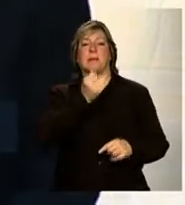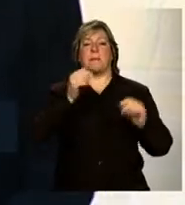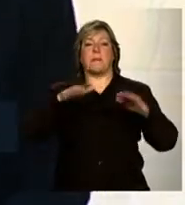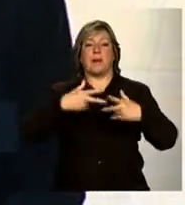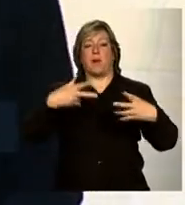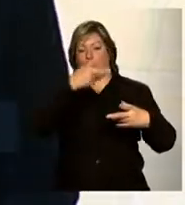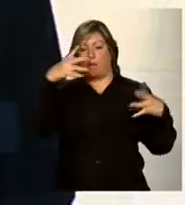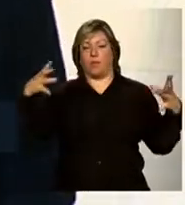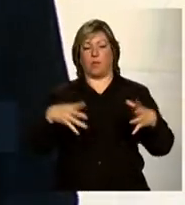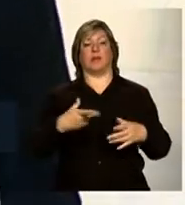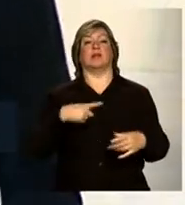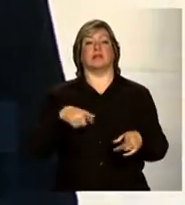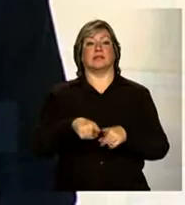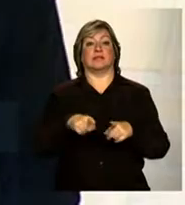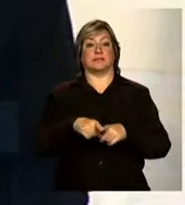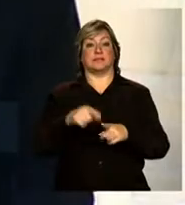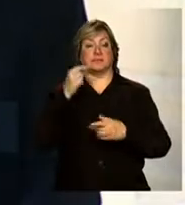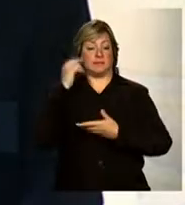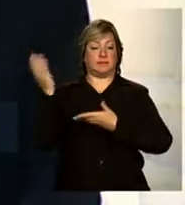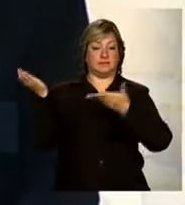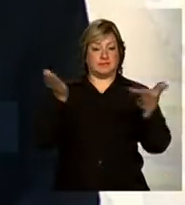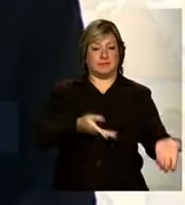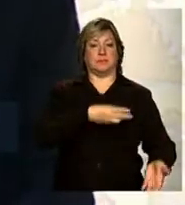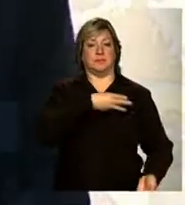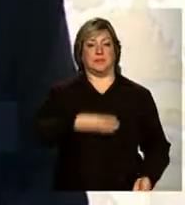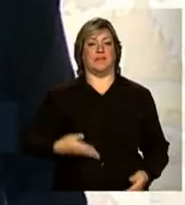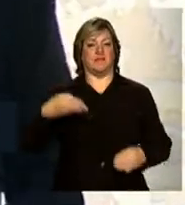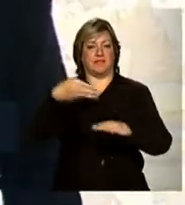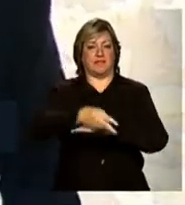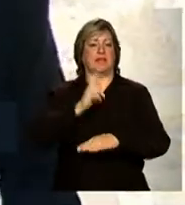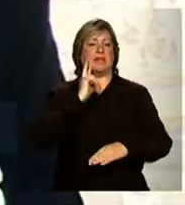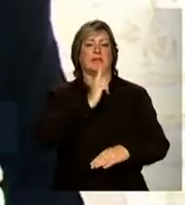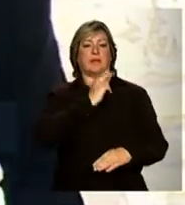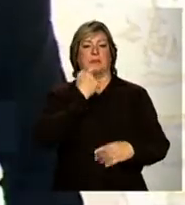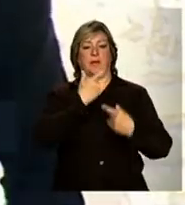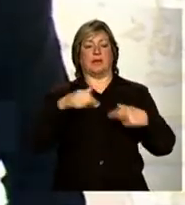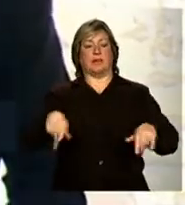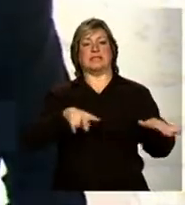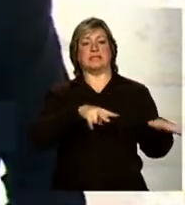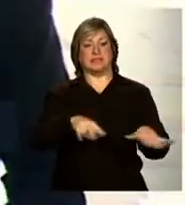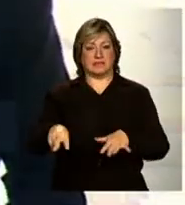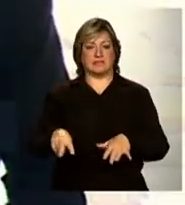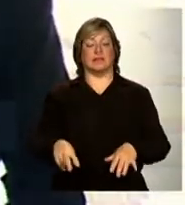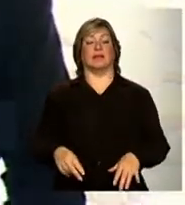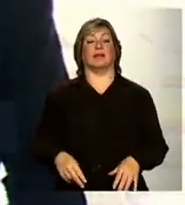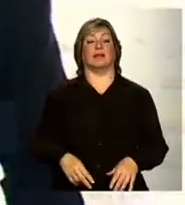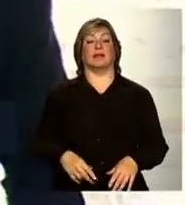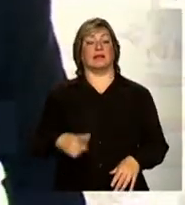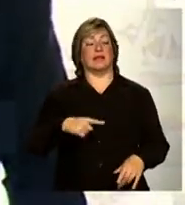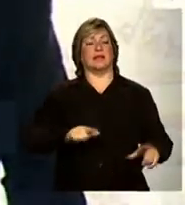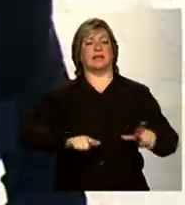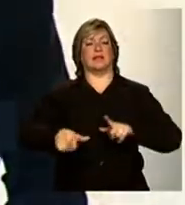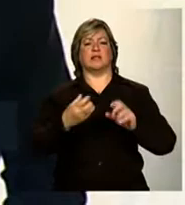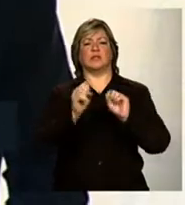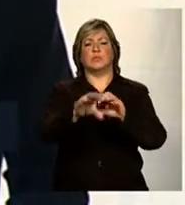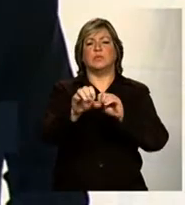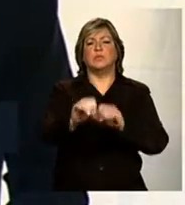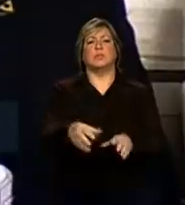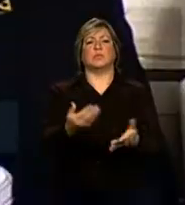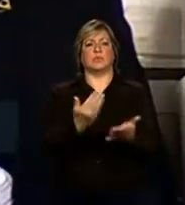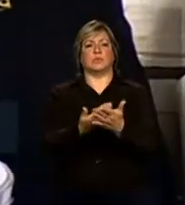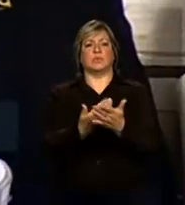se Deus quiser com a presença também do nosso Ministro durante essa durante essa semana teremos atividades educacionais